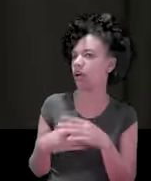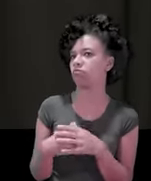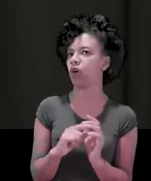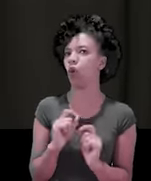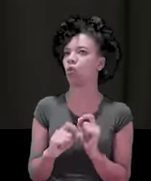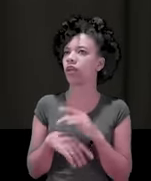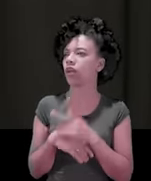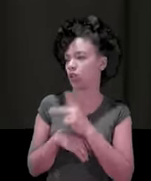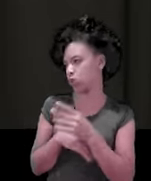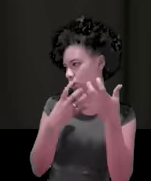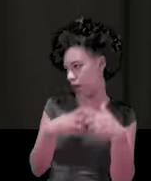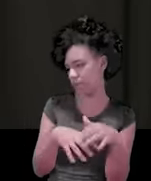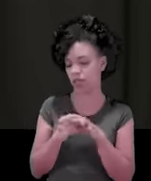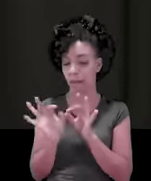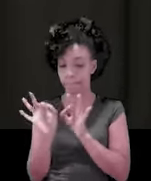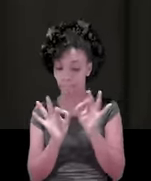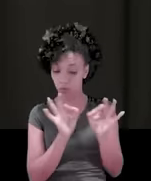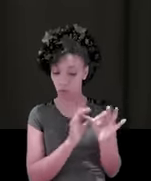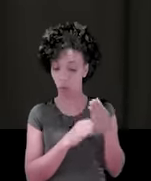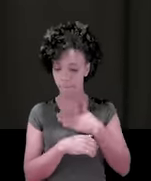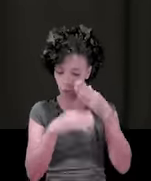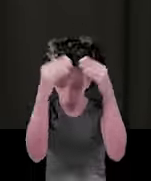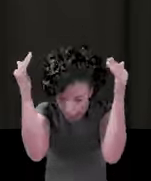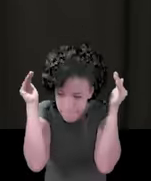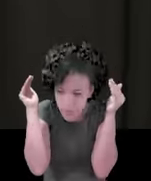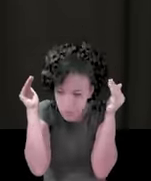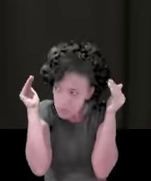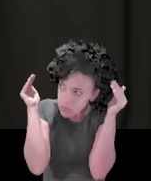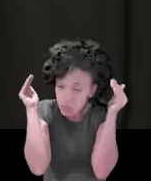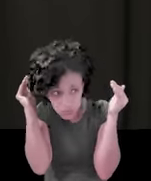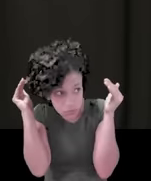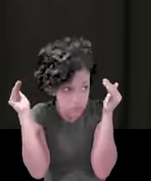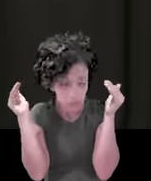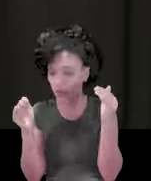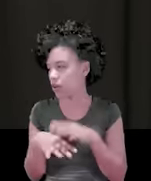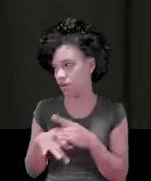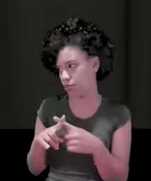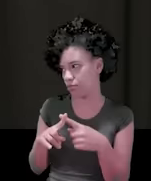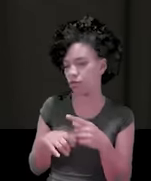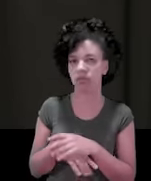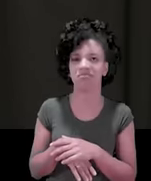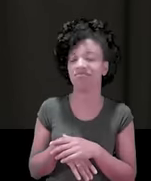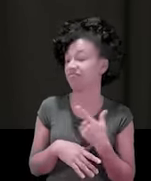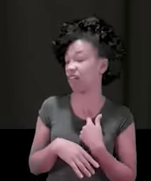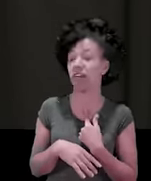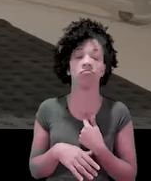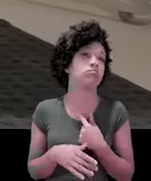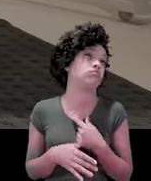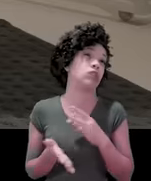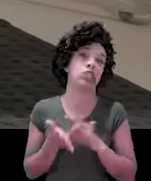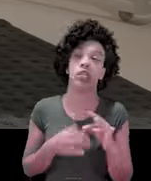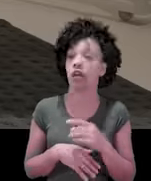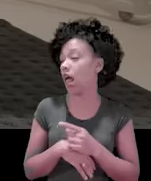que era o que que era sua cabeça montar o meu amigo você é porque assim eu fiquei entediado com 10 minutos parado